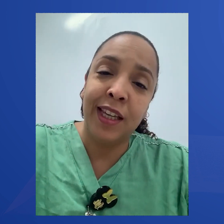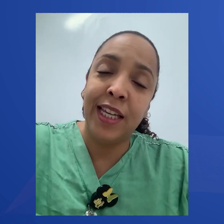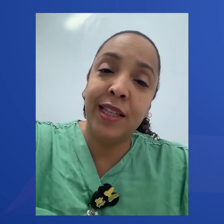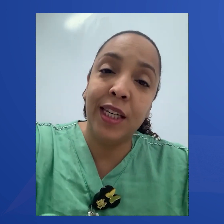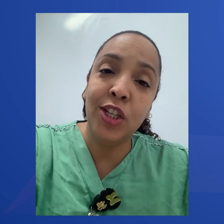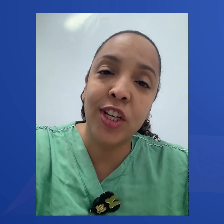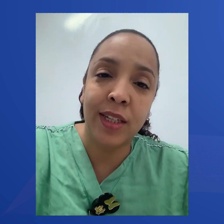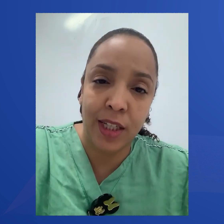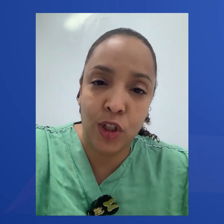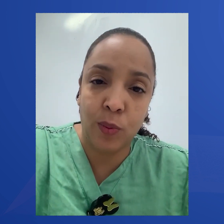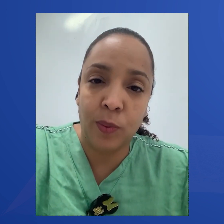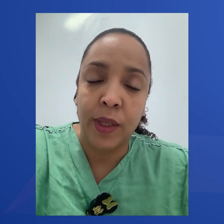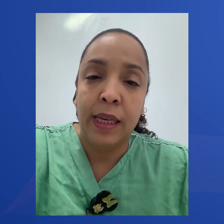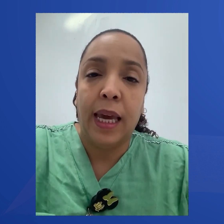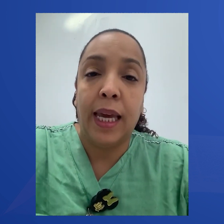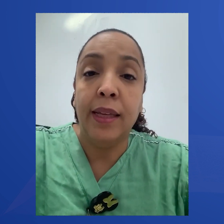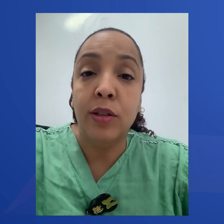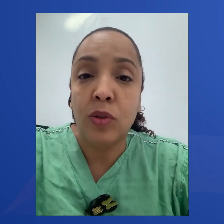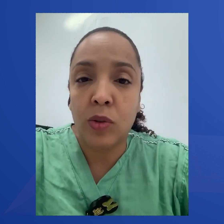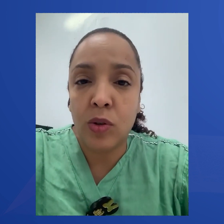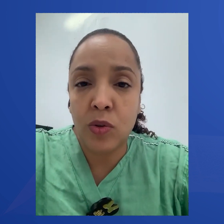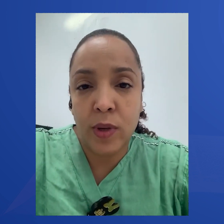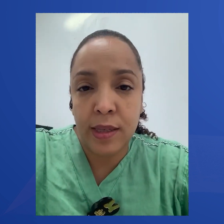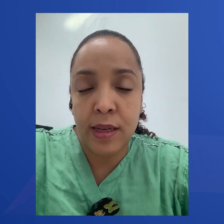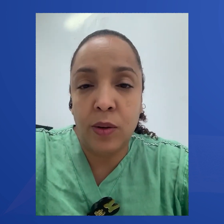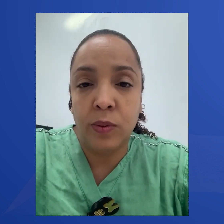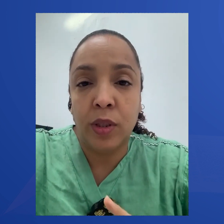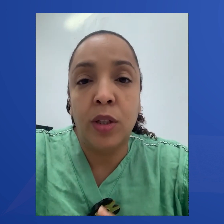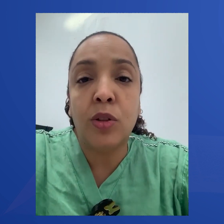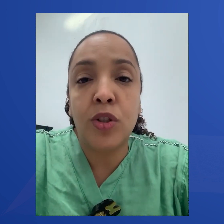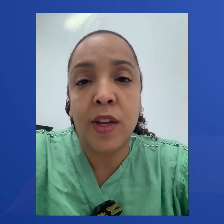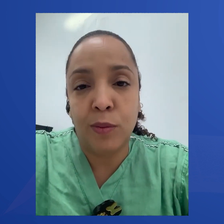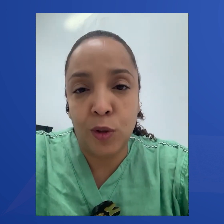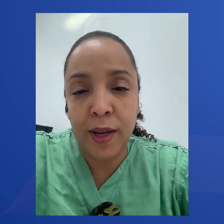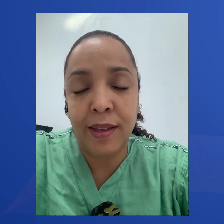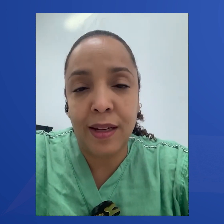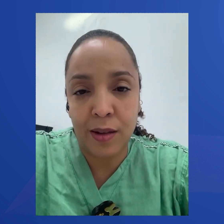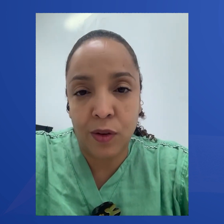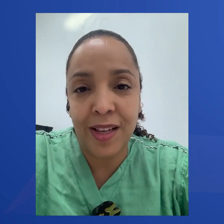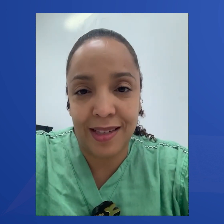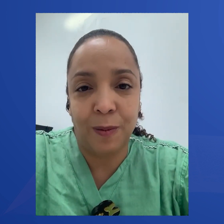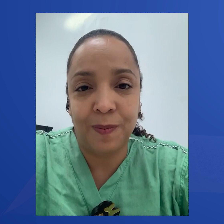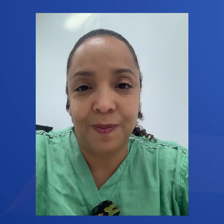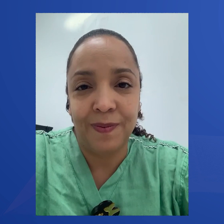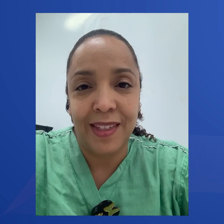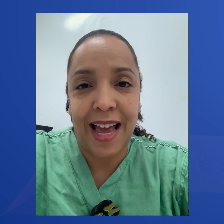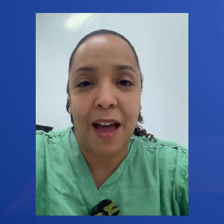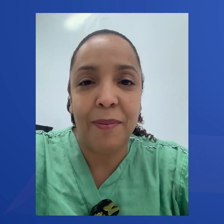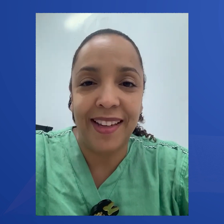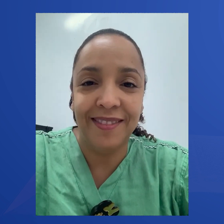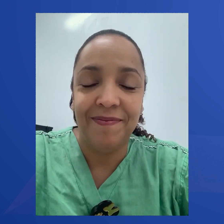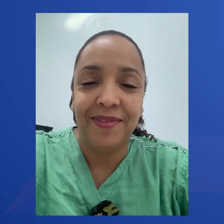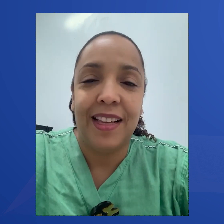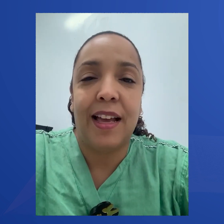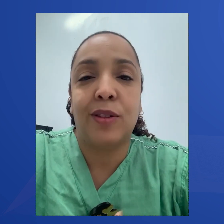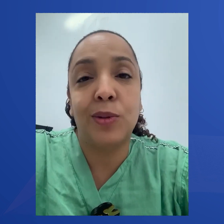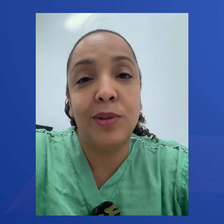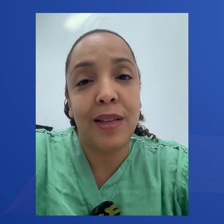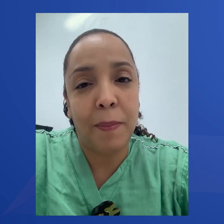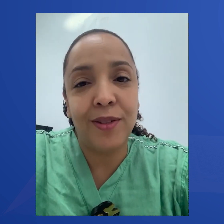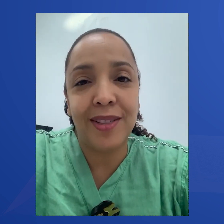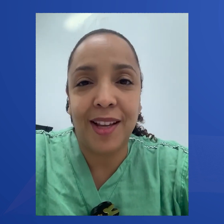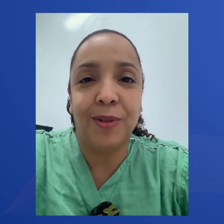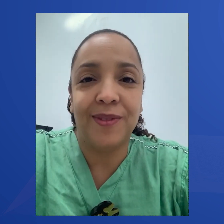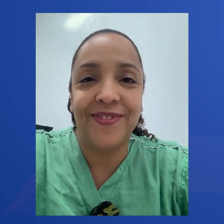que esse cristianismo entre no nosso coração e nós venhamos perder a salvação. Amém? A